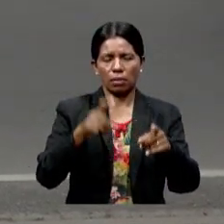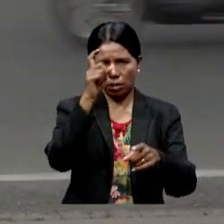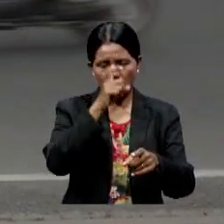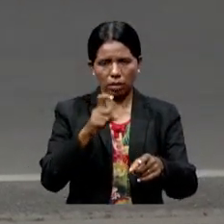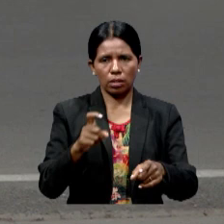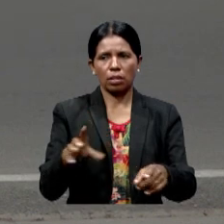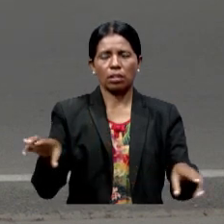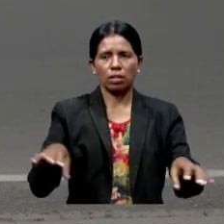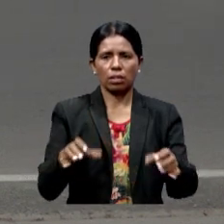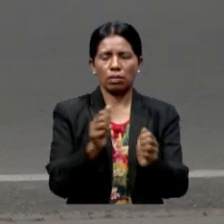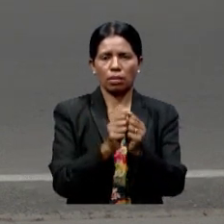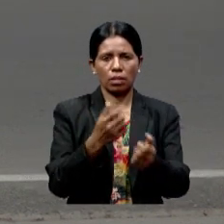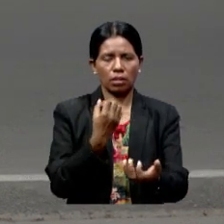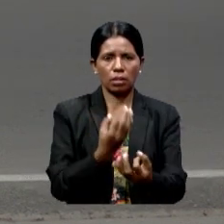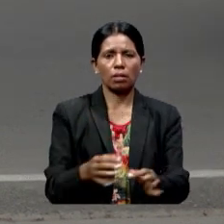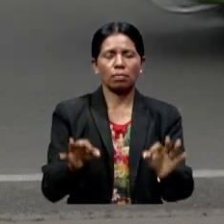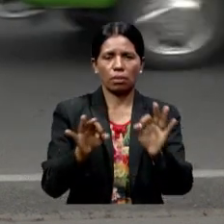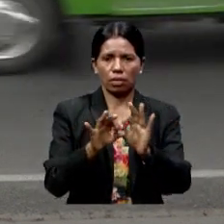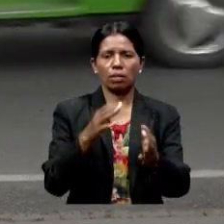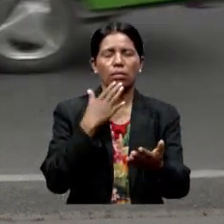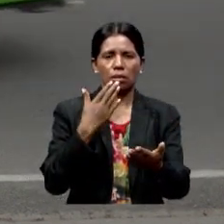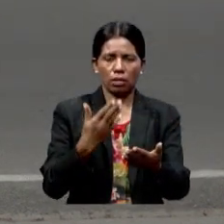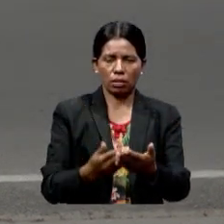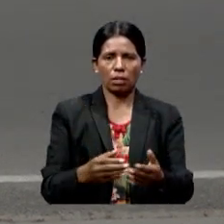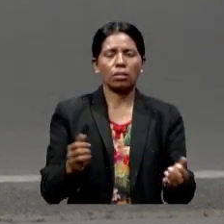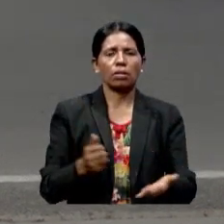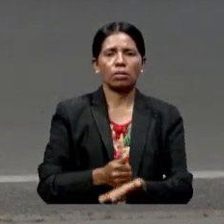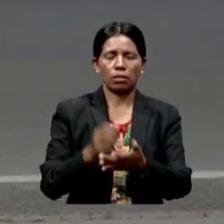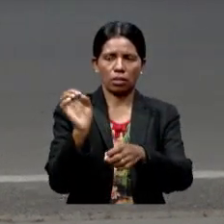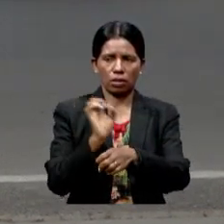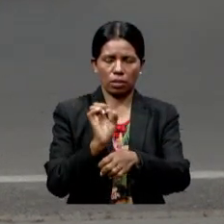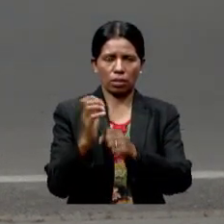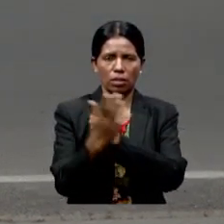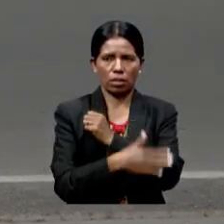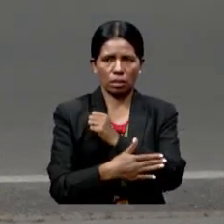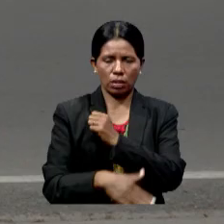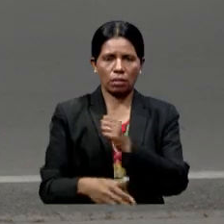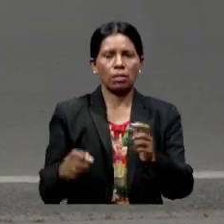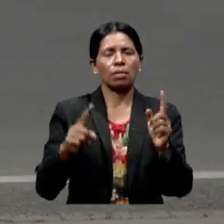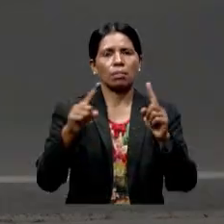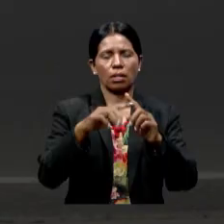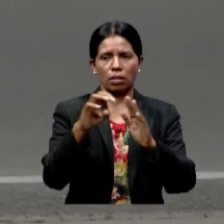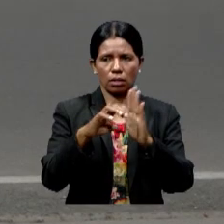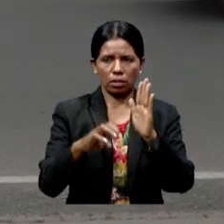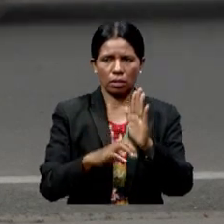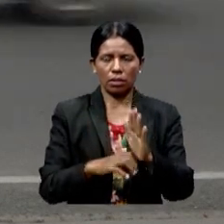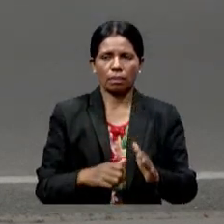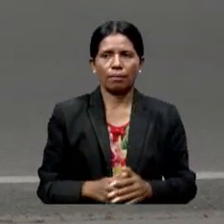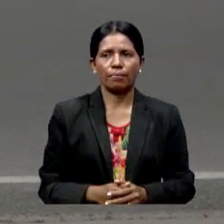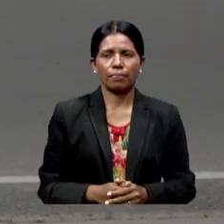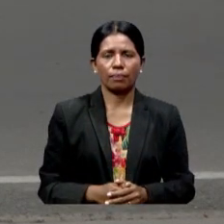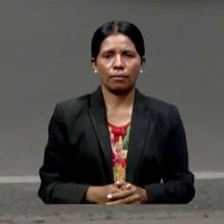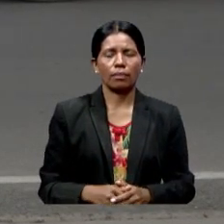se sai no dar alternativo rendimento ori sustenta ekonomia rai laran no bai estado.